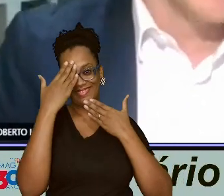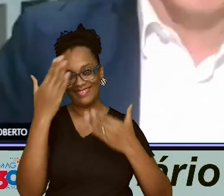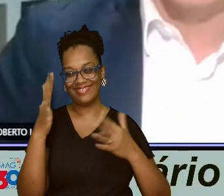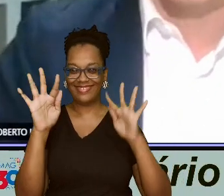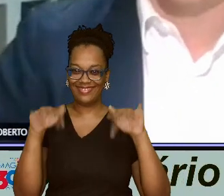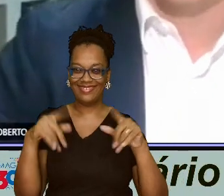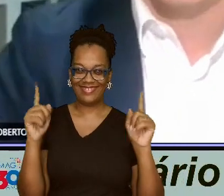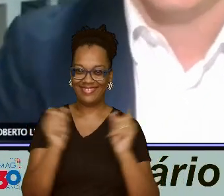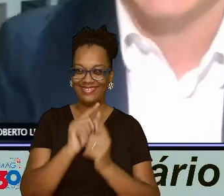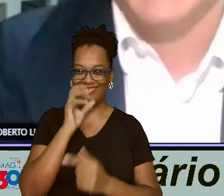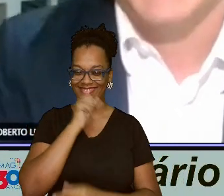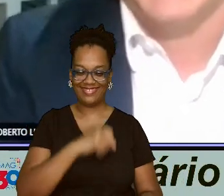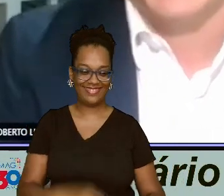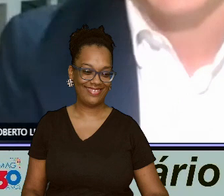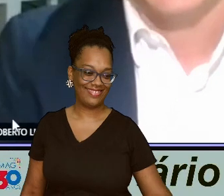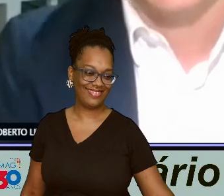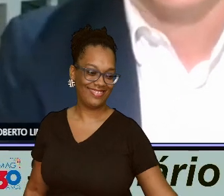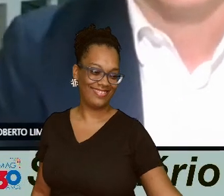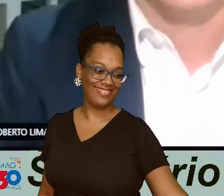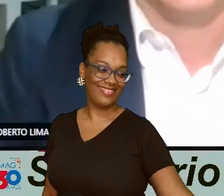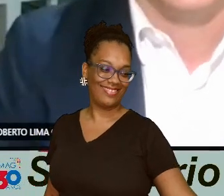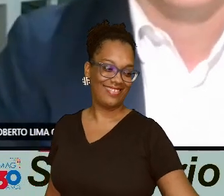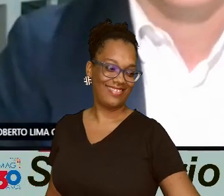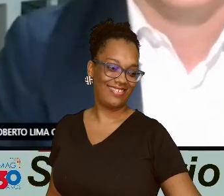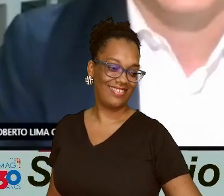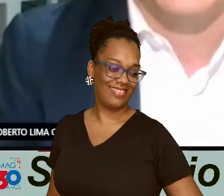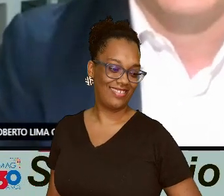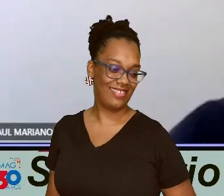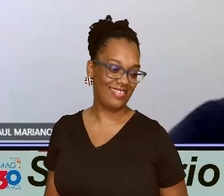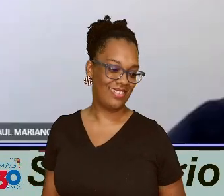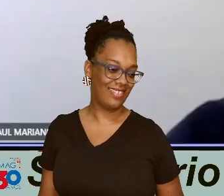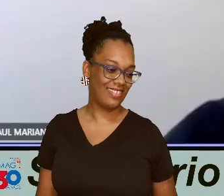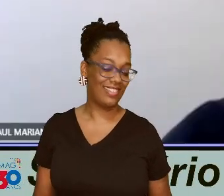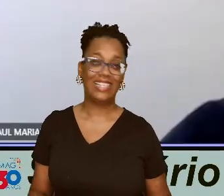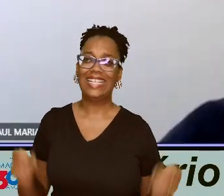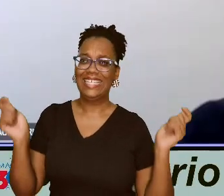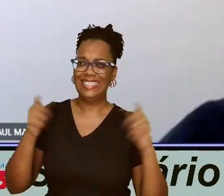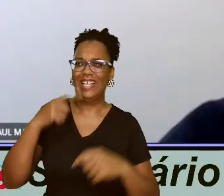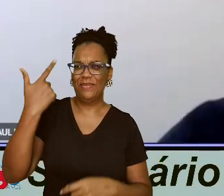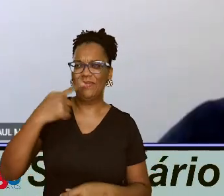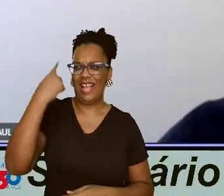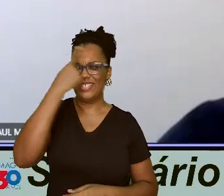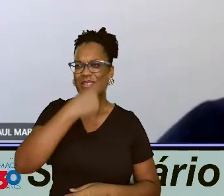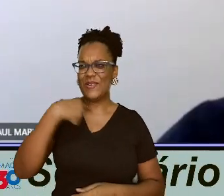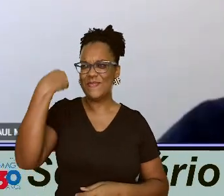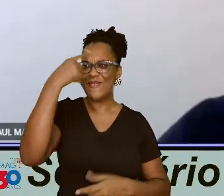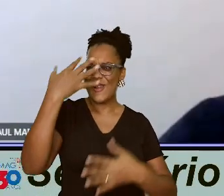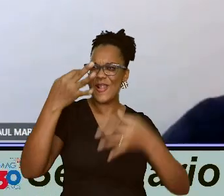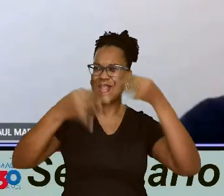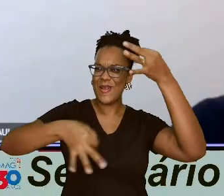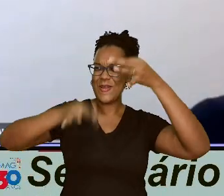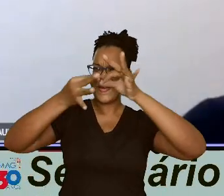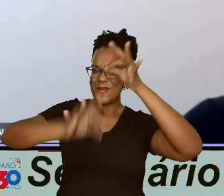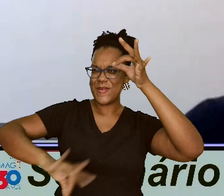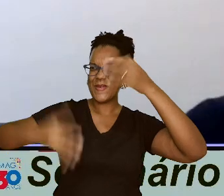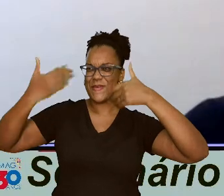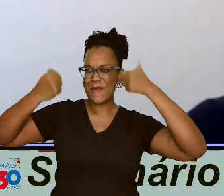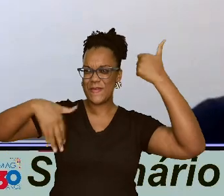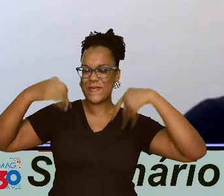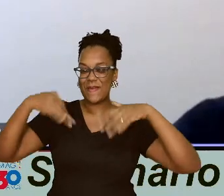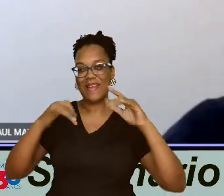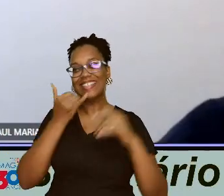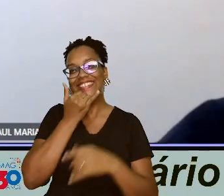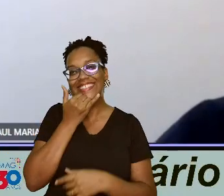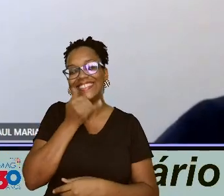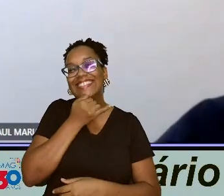rápido. Bem, a gente poderia ficar aqui mais uma hora, certamente, falando sobre esse assunto. Né? Mas, infelizmente, não